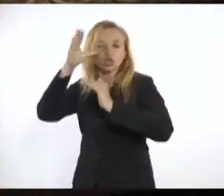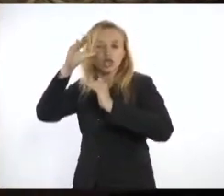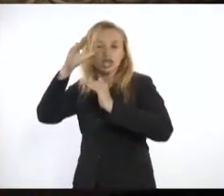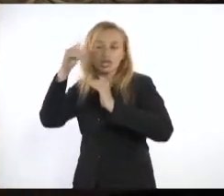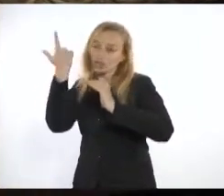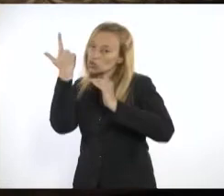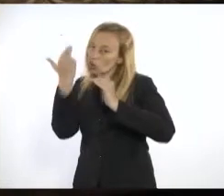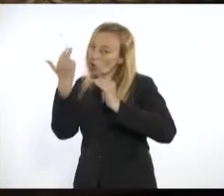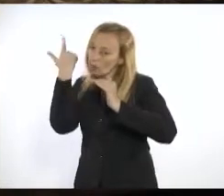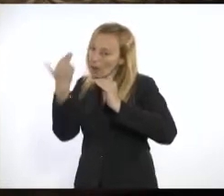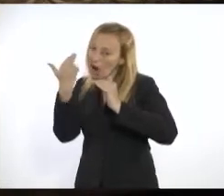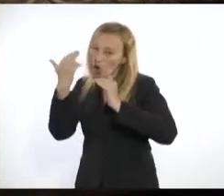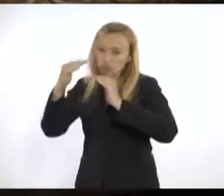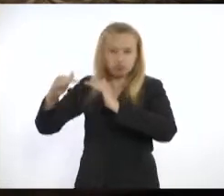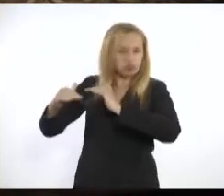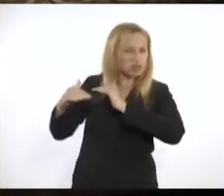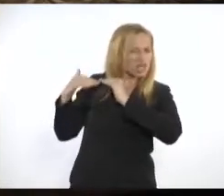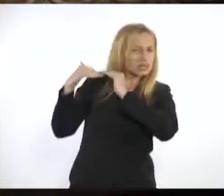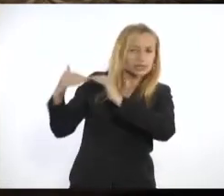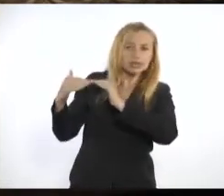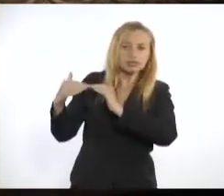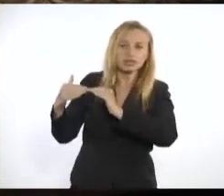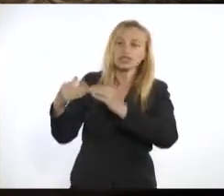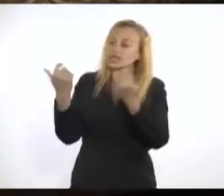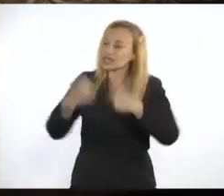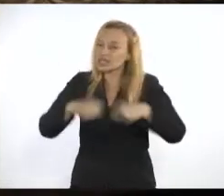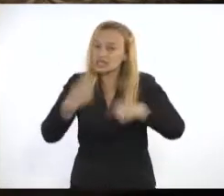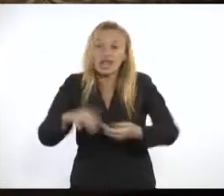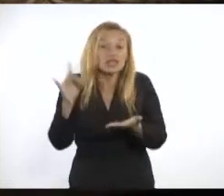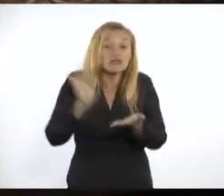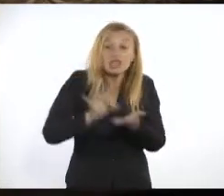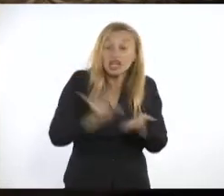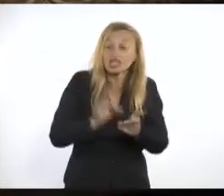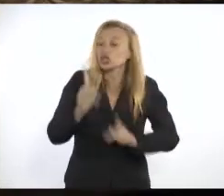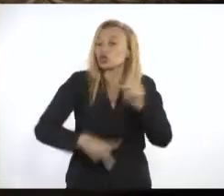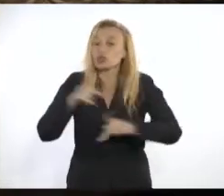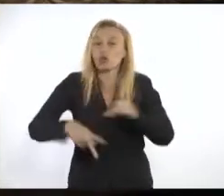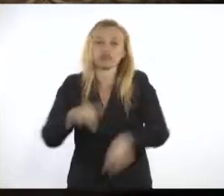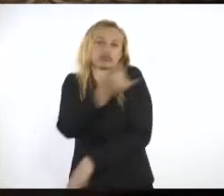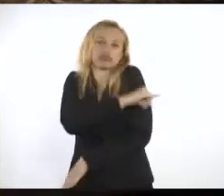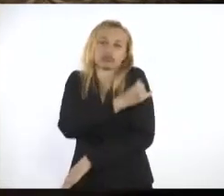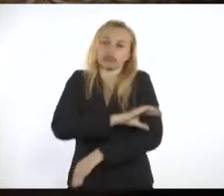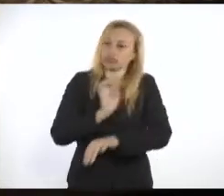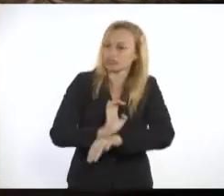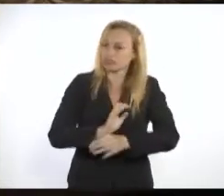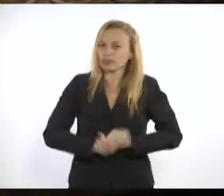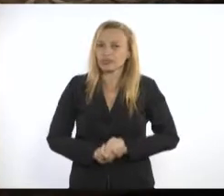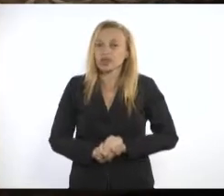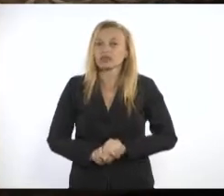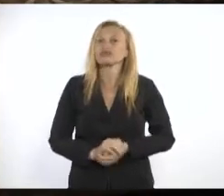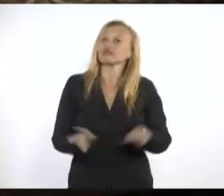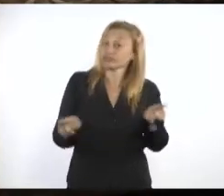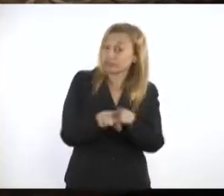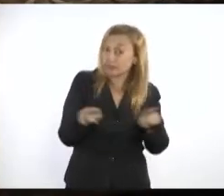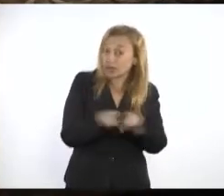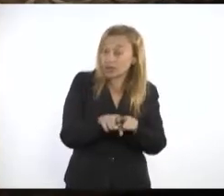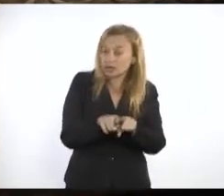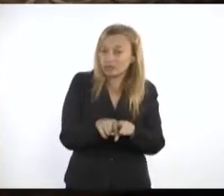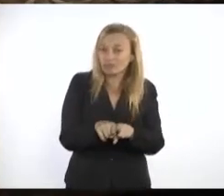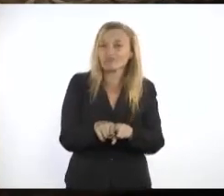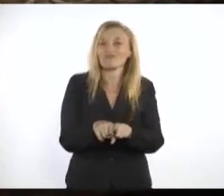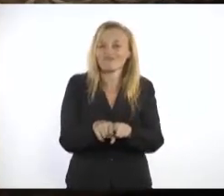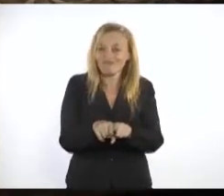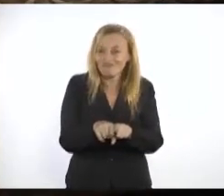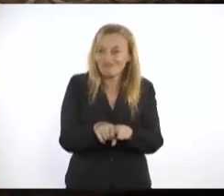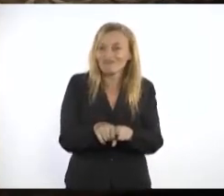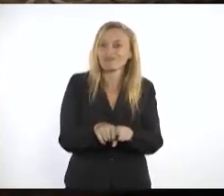comum, acima das necessidades reais da população do estado do Rio de Janeiro, inclusive essencial